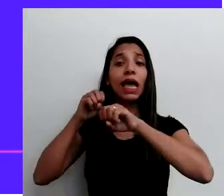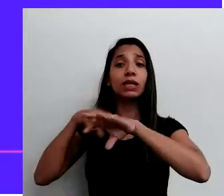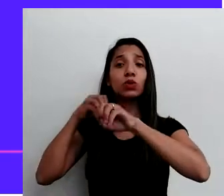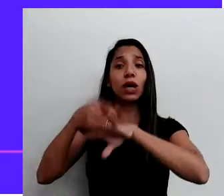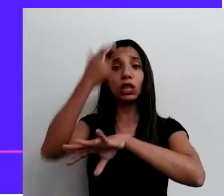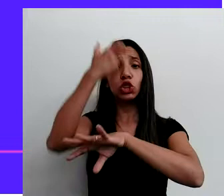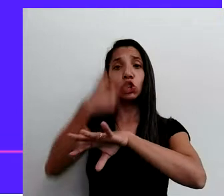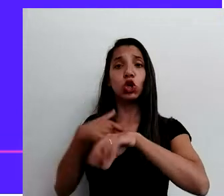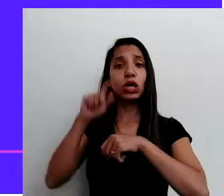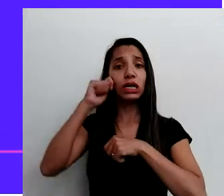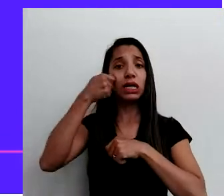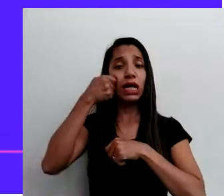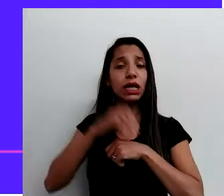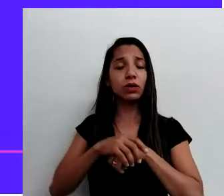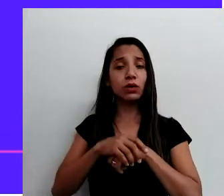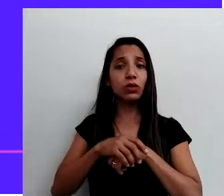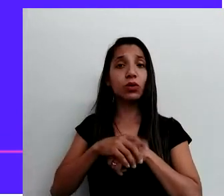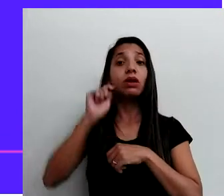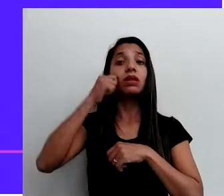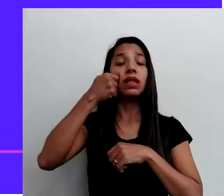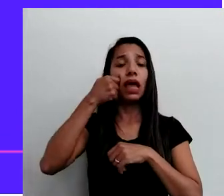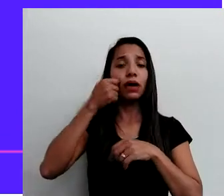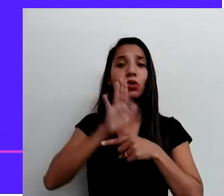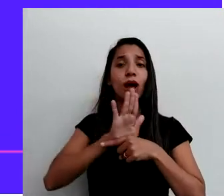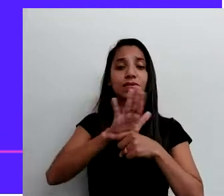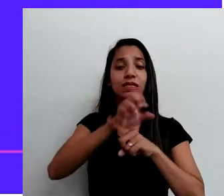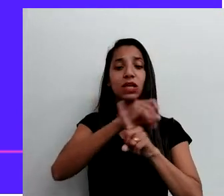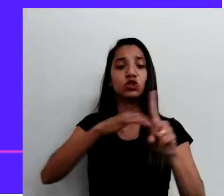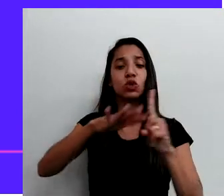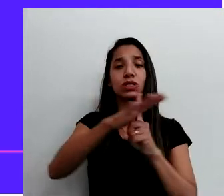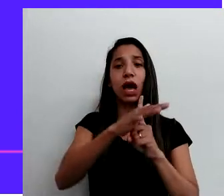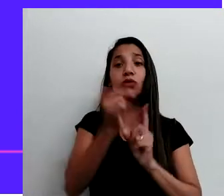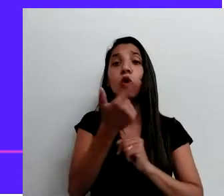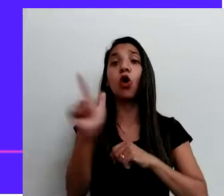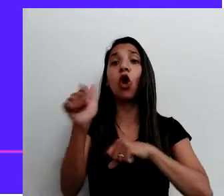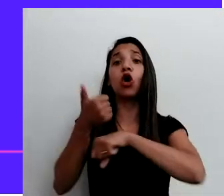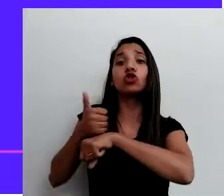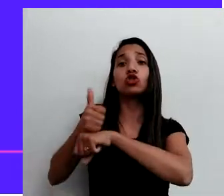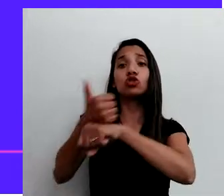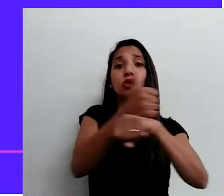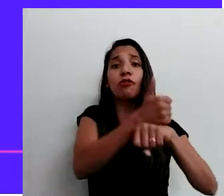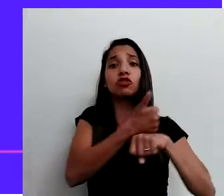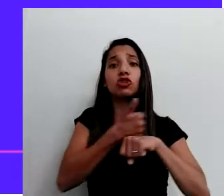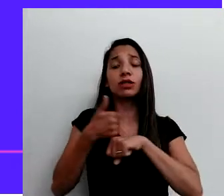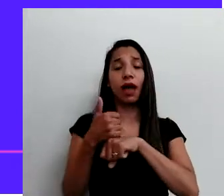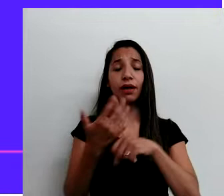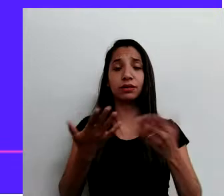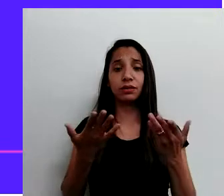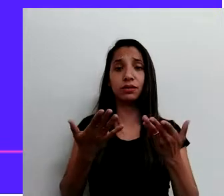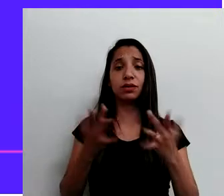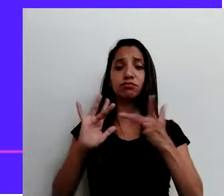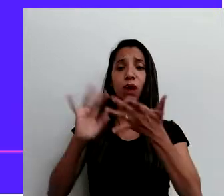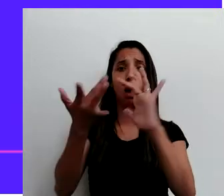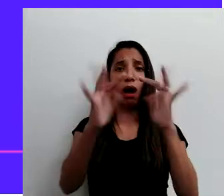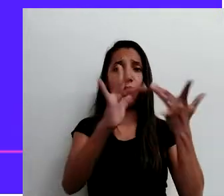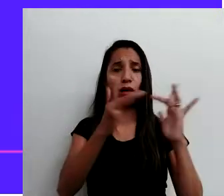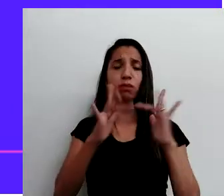assistentes sociais, outras dimensões? De modo geral, há uma certa